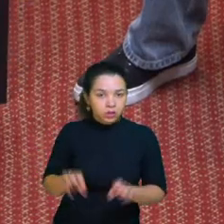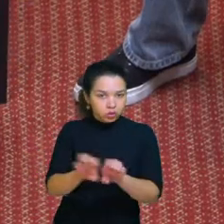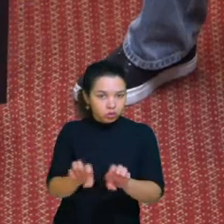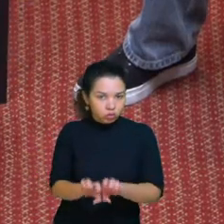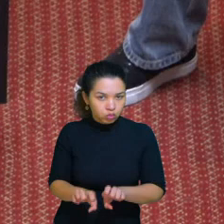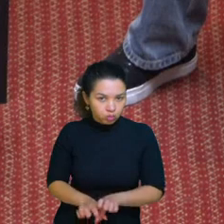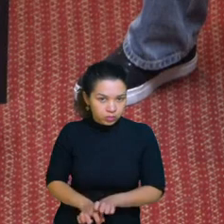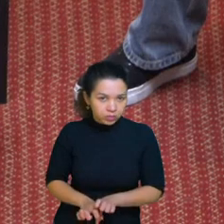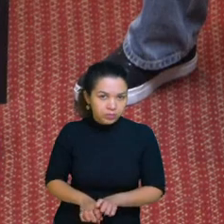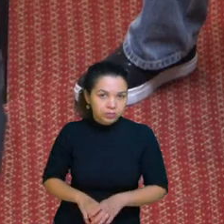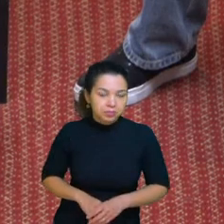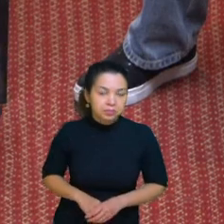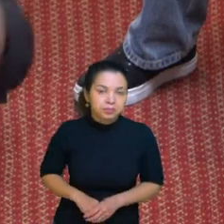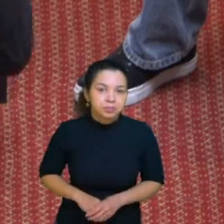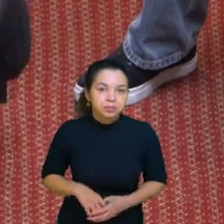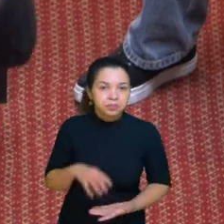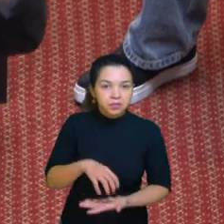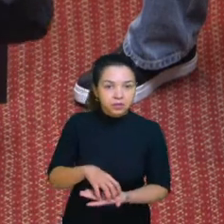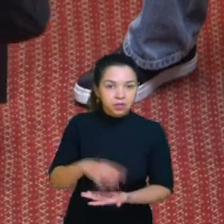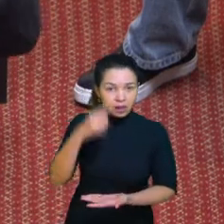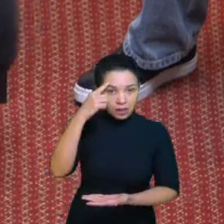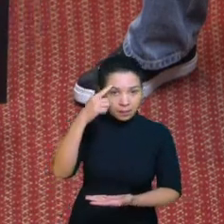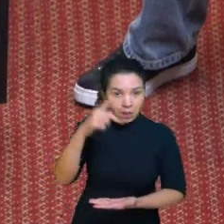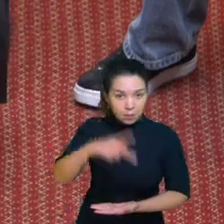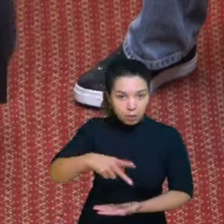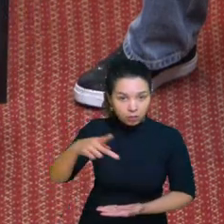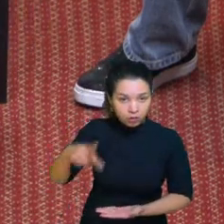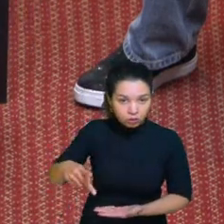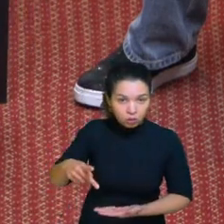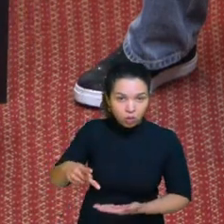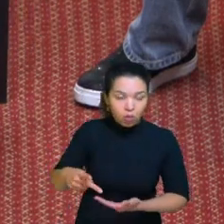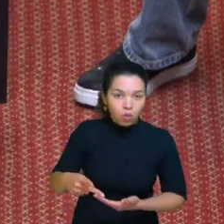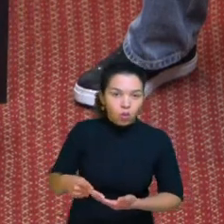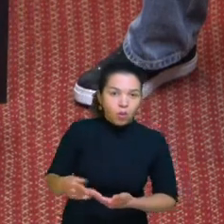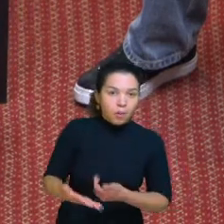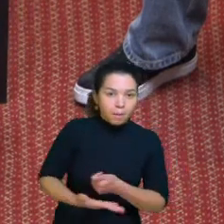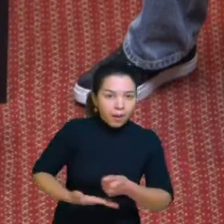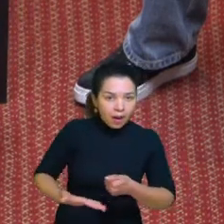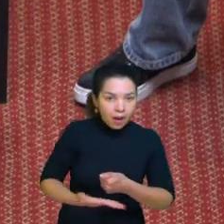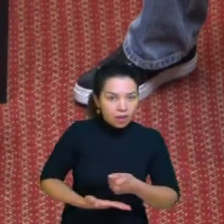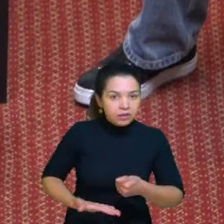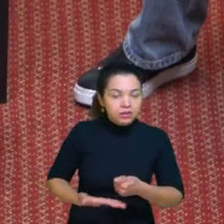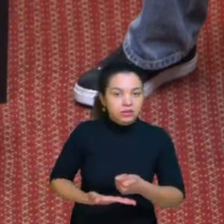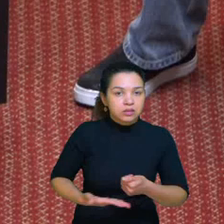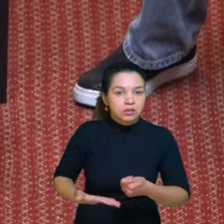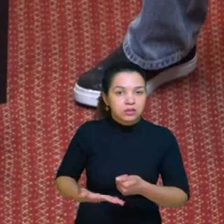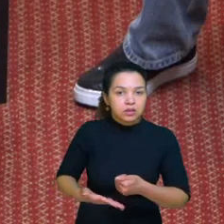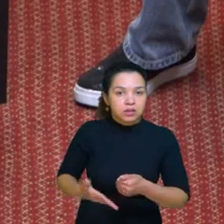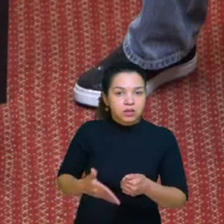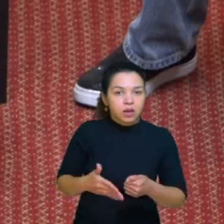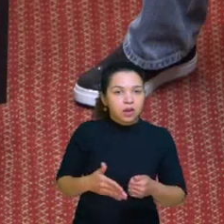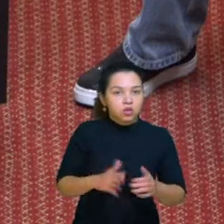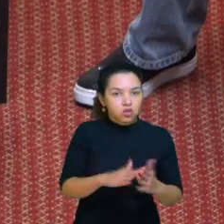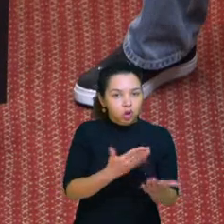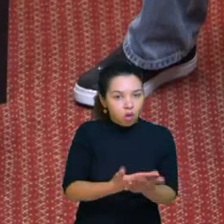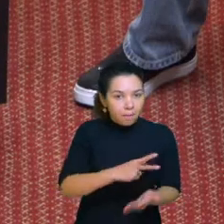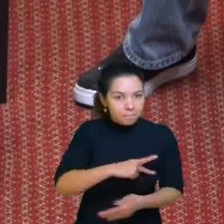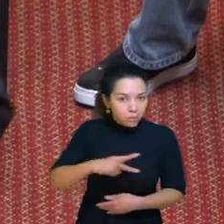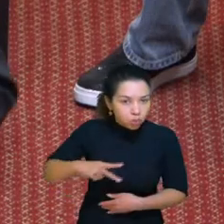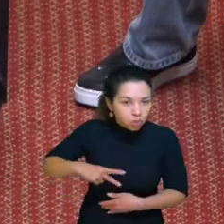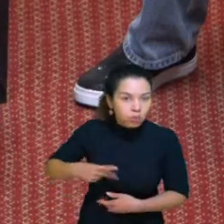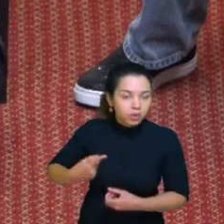né mas lembrar também que os professores lá da base da rede pública Municipal privada né que aonde